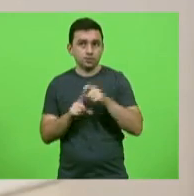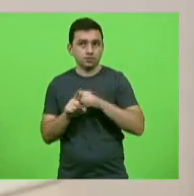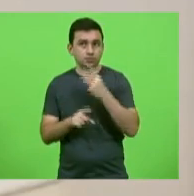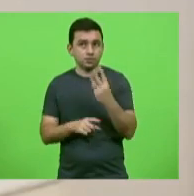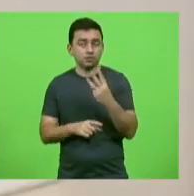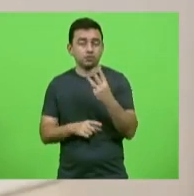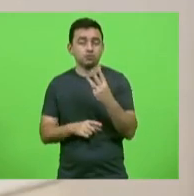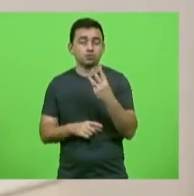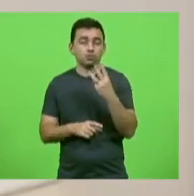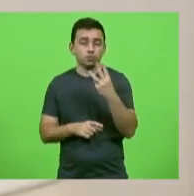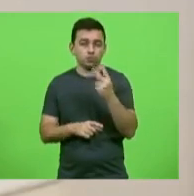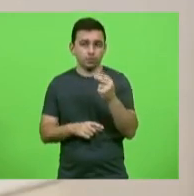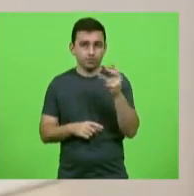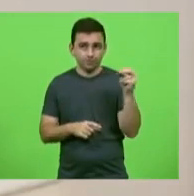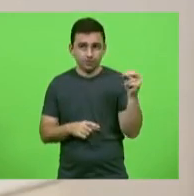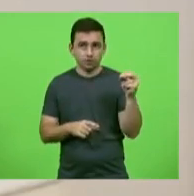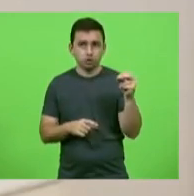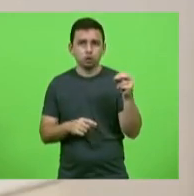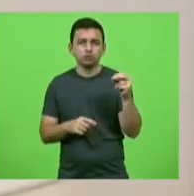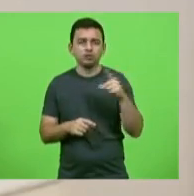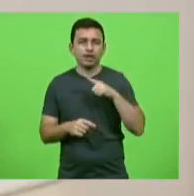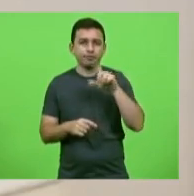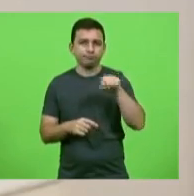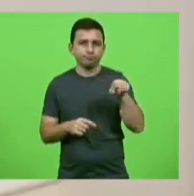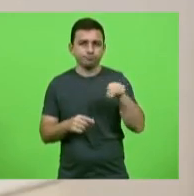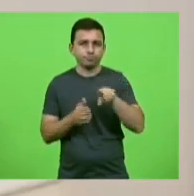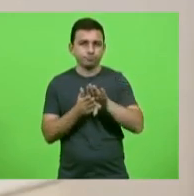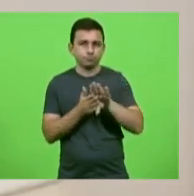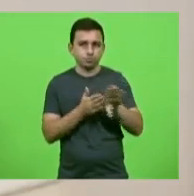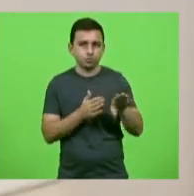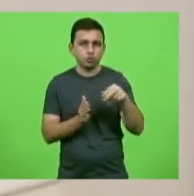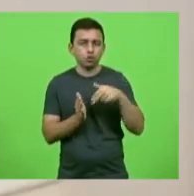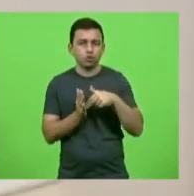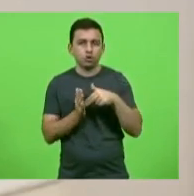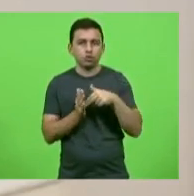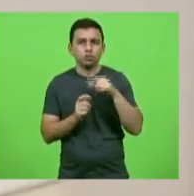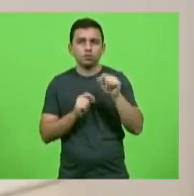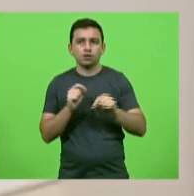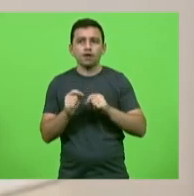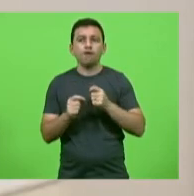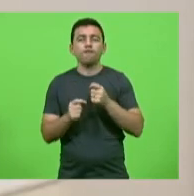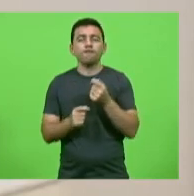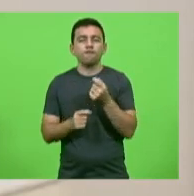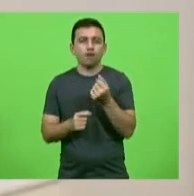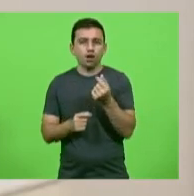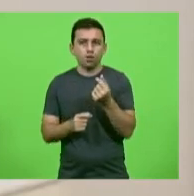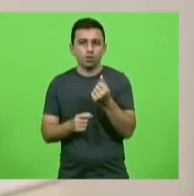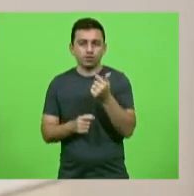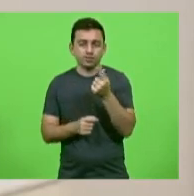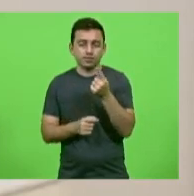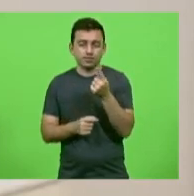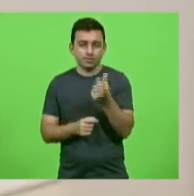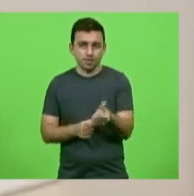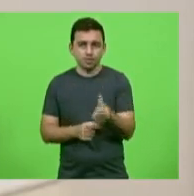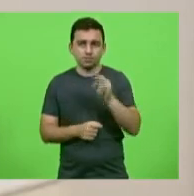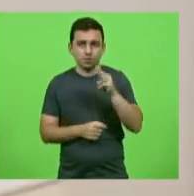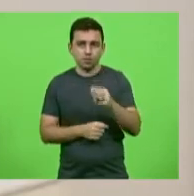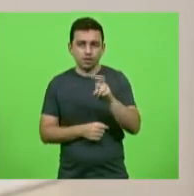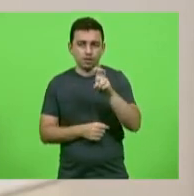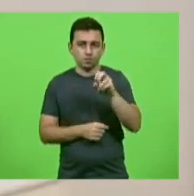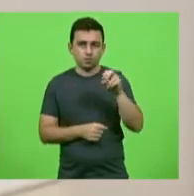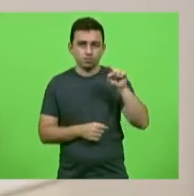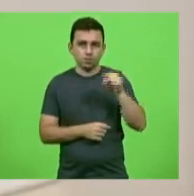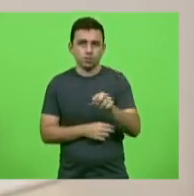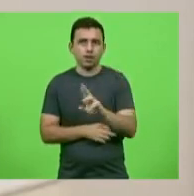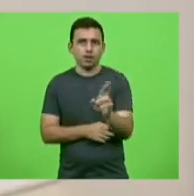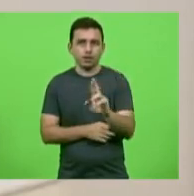31/3/2020, que foram emitidas as duas notas de empenho, cada uma no valor de R$16.500.000, totalizando